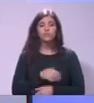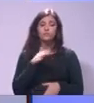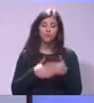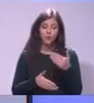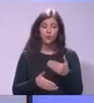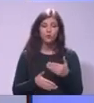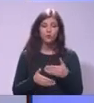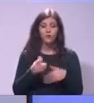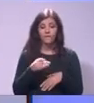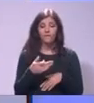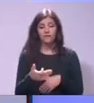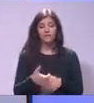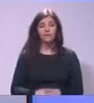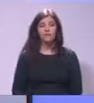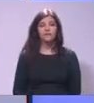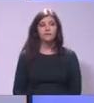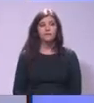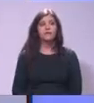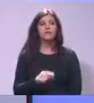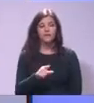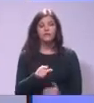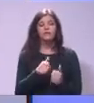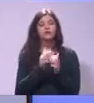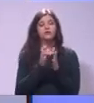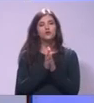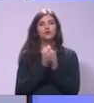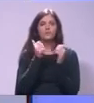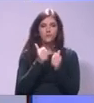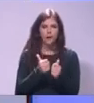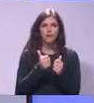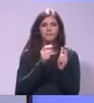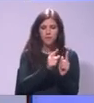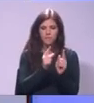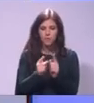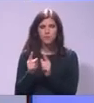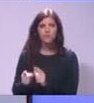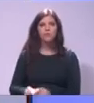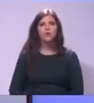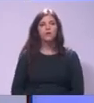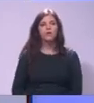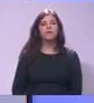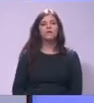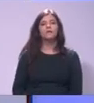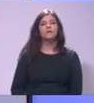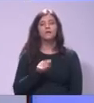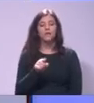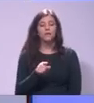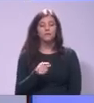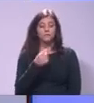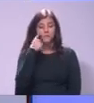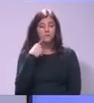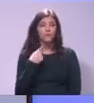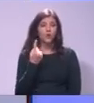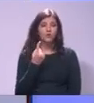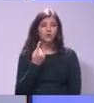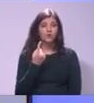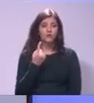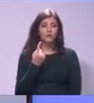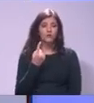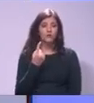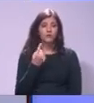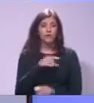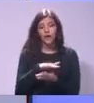este fim de semana iniciam estão todos muito mais sincronizados pessoa que olha foi uma espécie isto foi uma espécie de exibição de